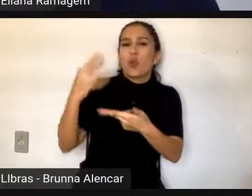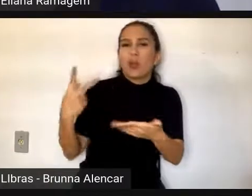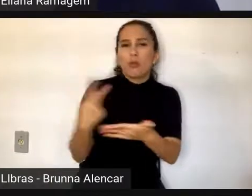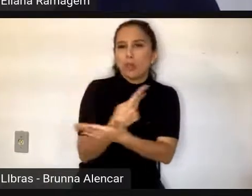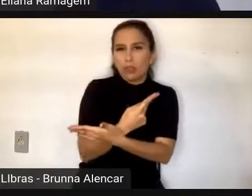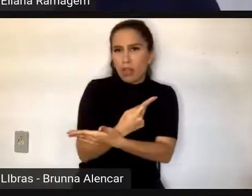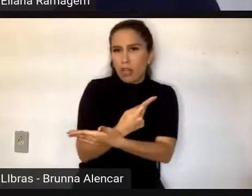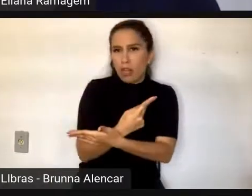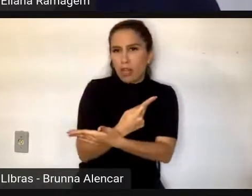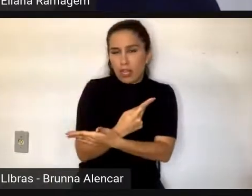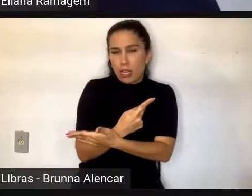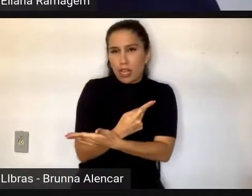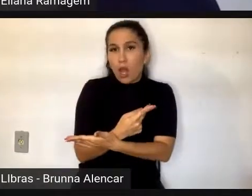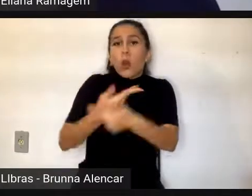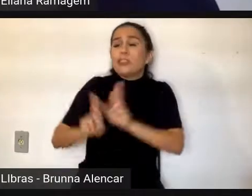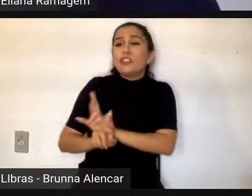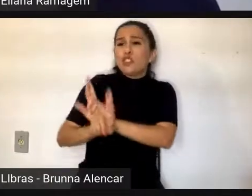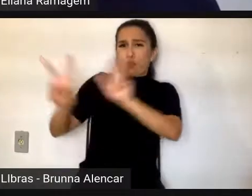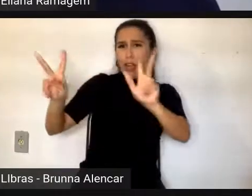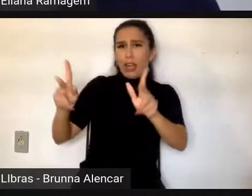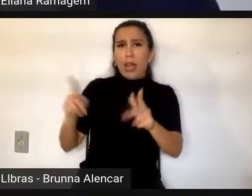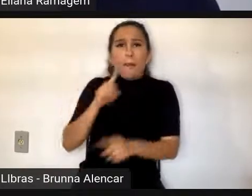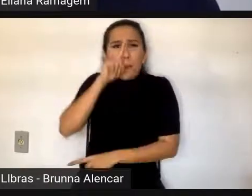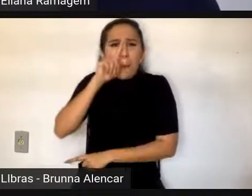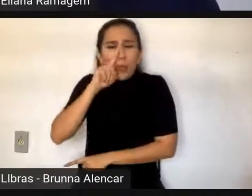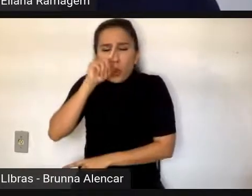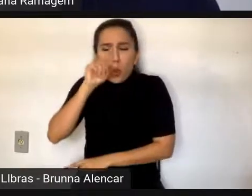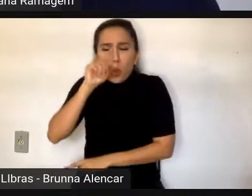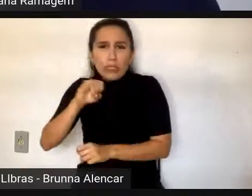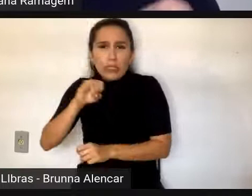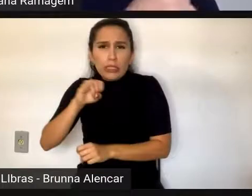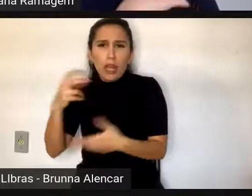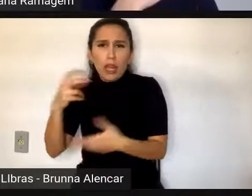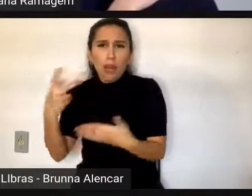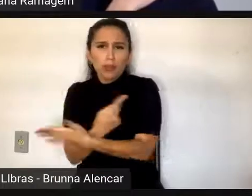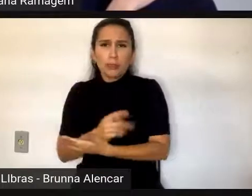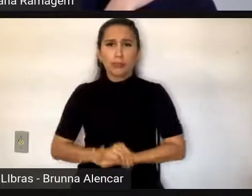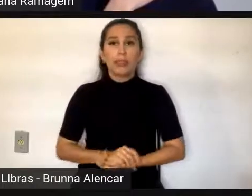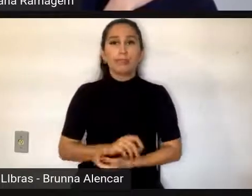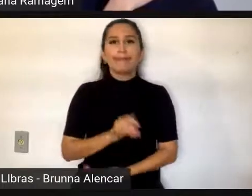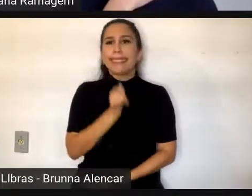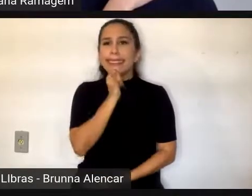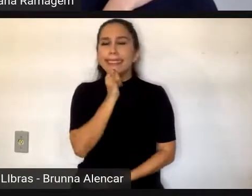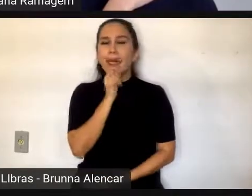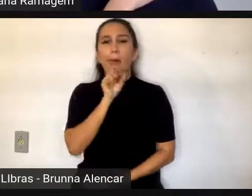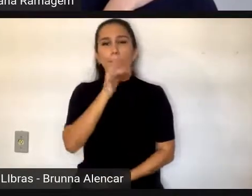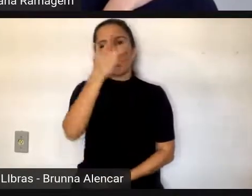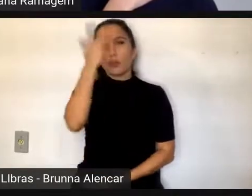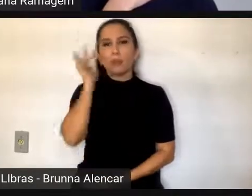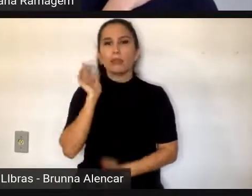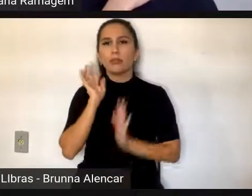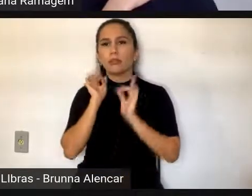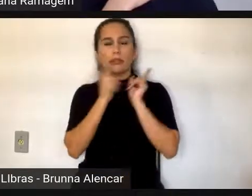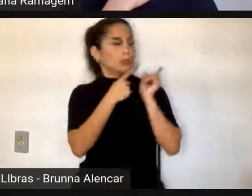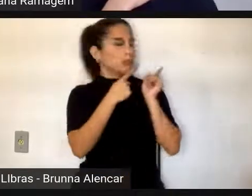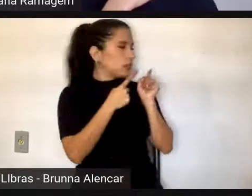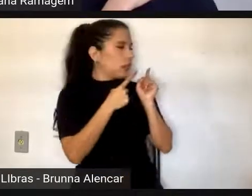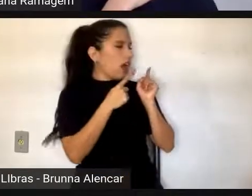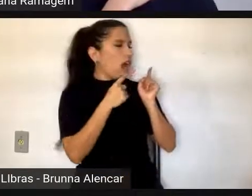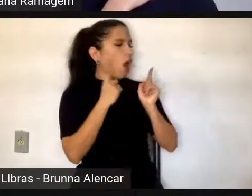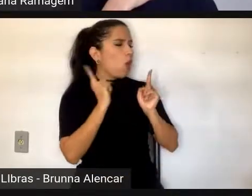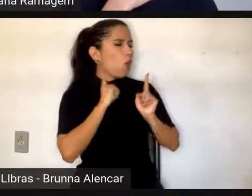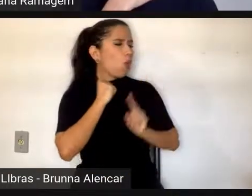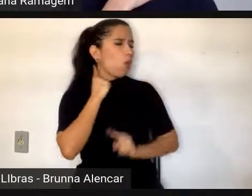da normalidade, mesmo no dia a dia, uma virada de pescoço inesperada, um movimento